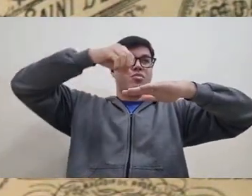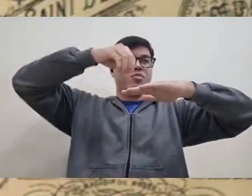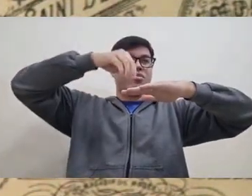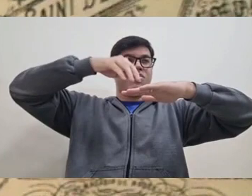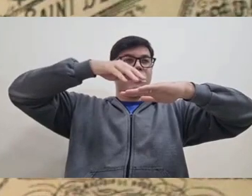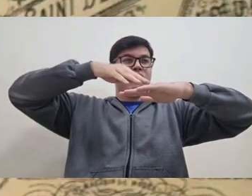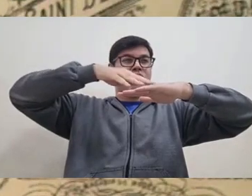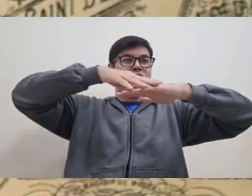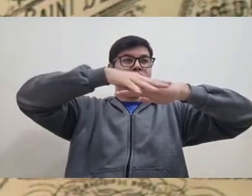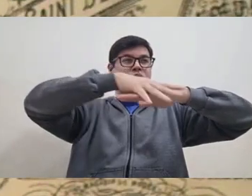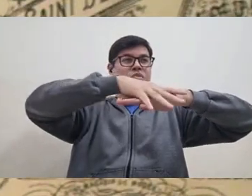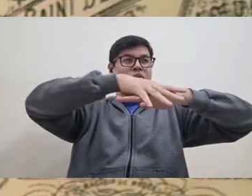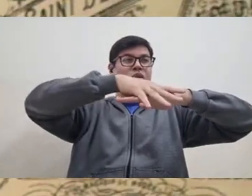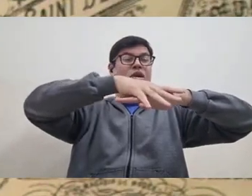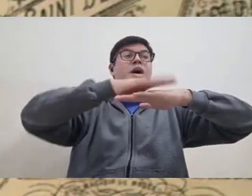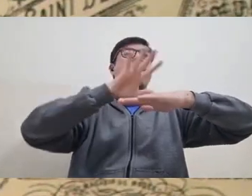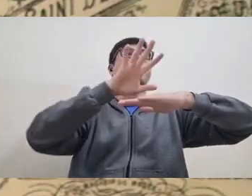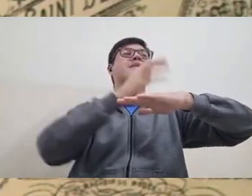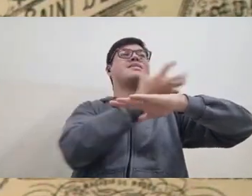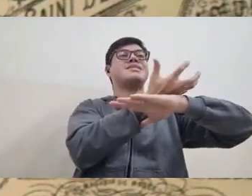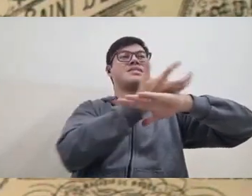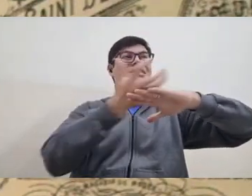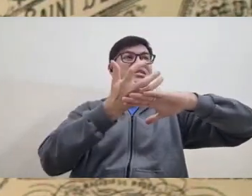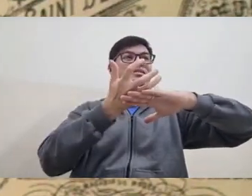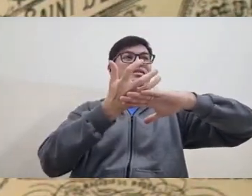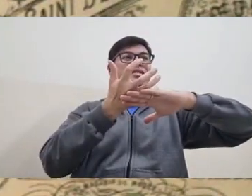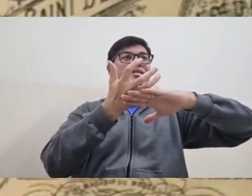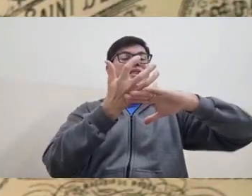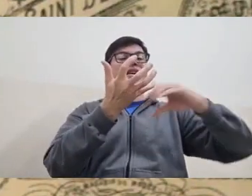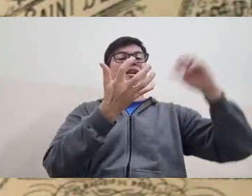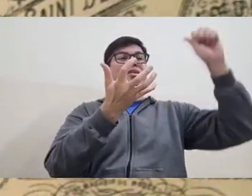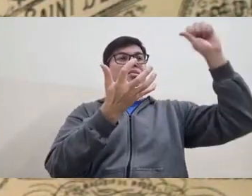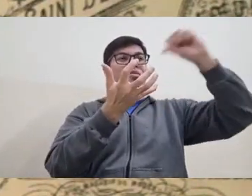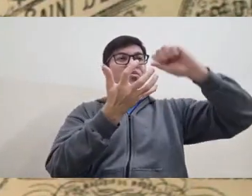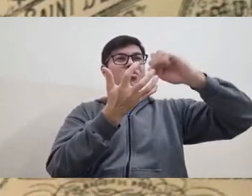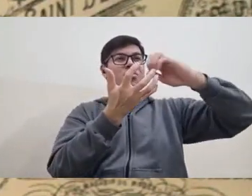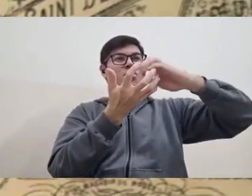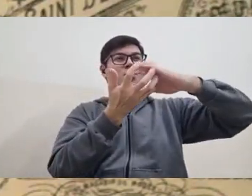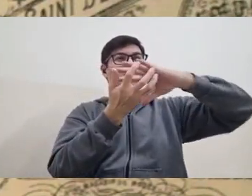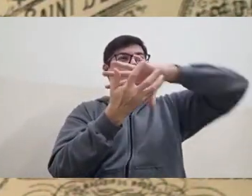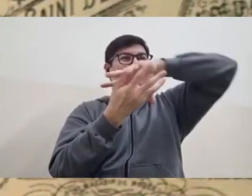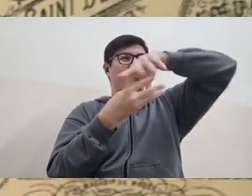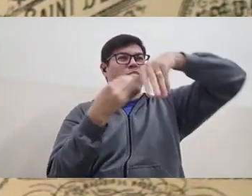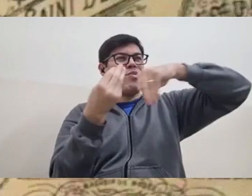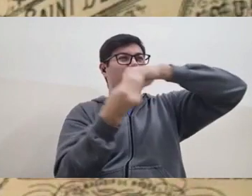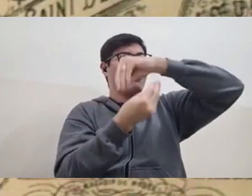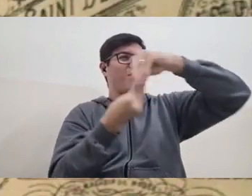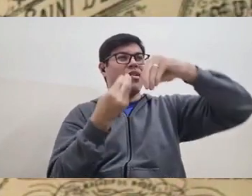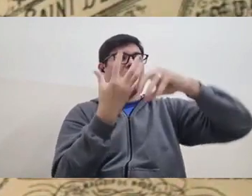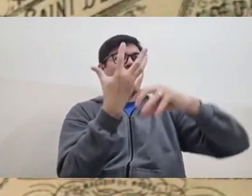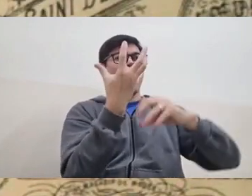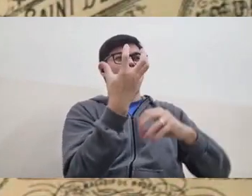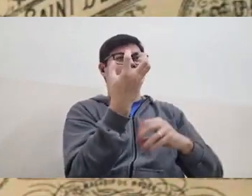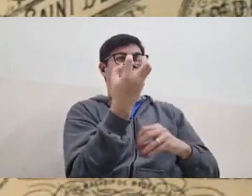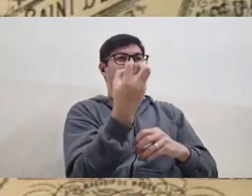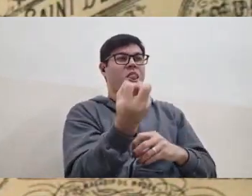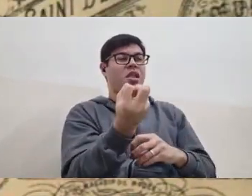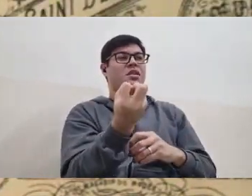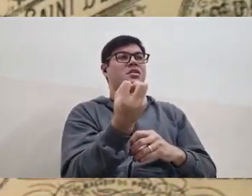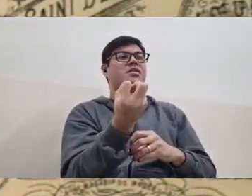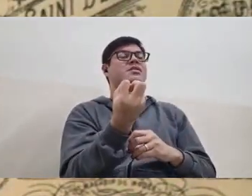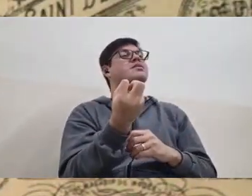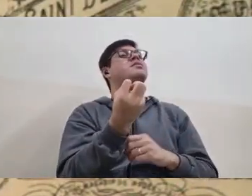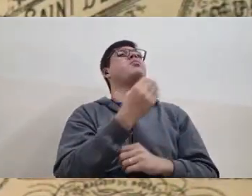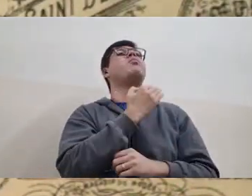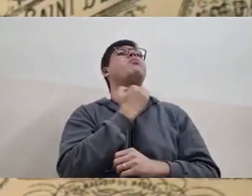fica aderido na grama e ele vai fazer com que aquela grama morra, seque e não